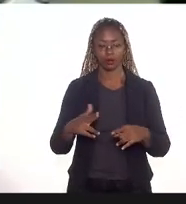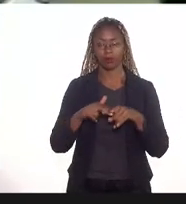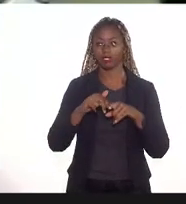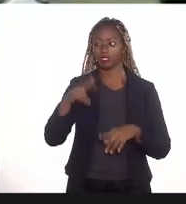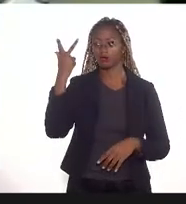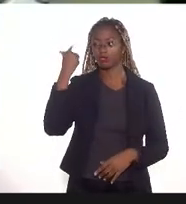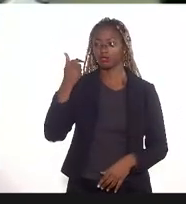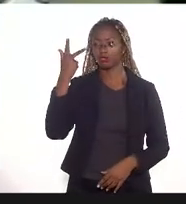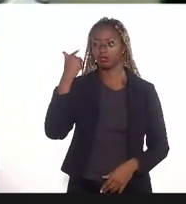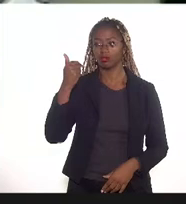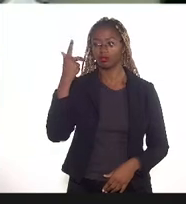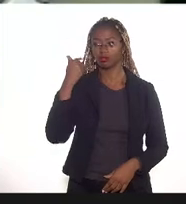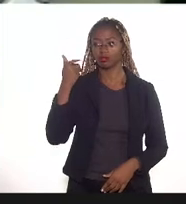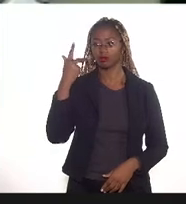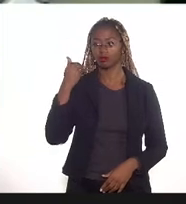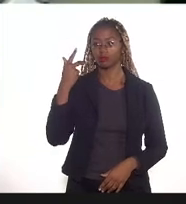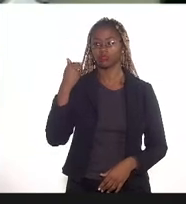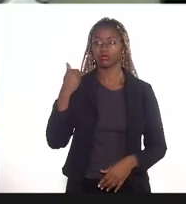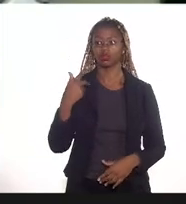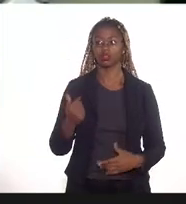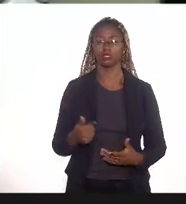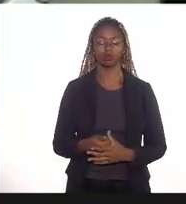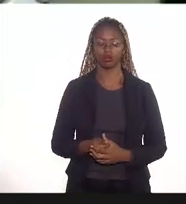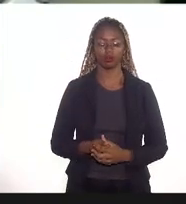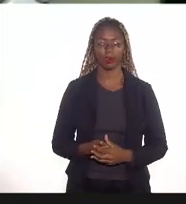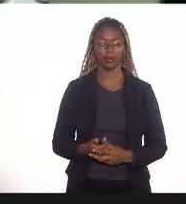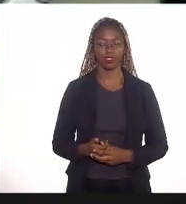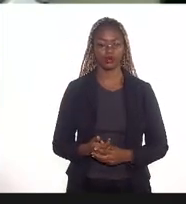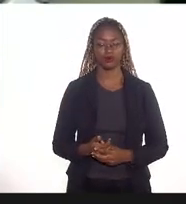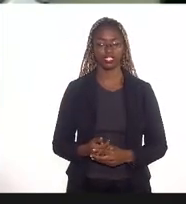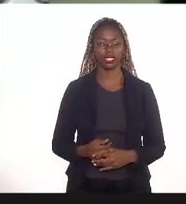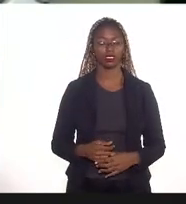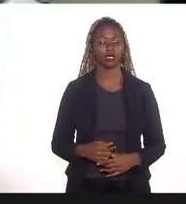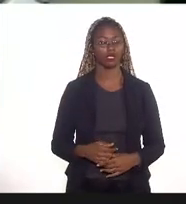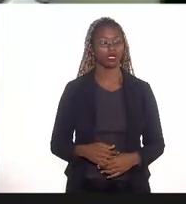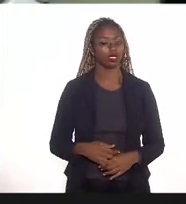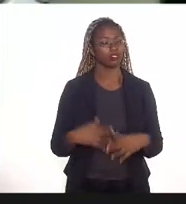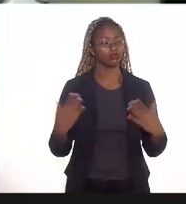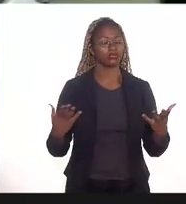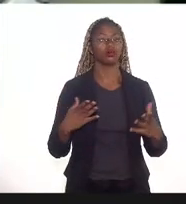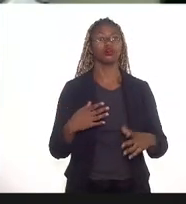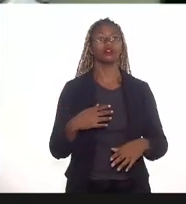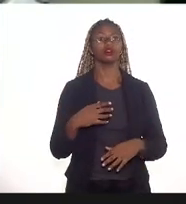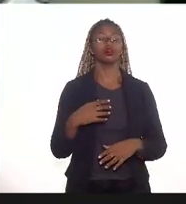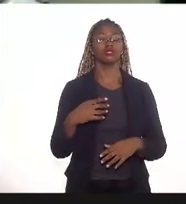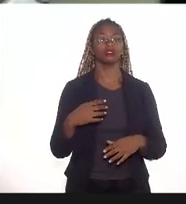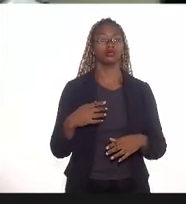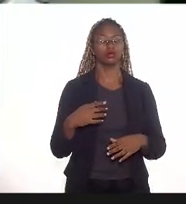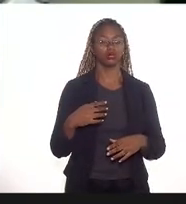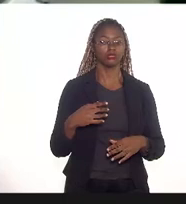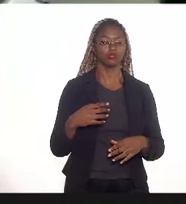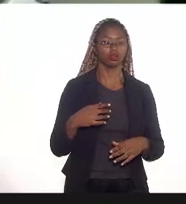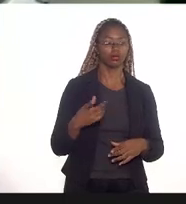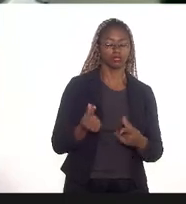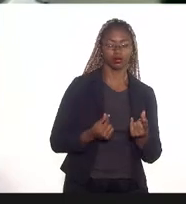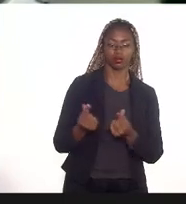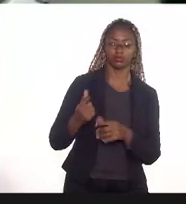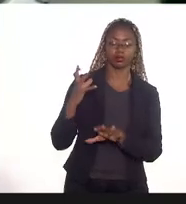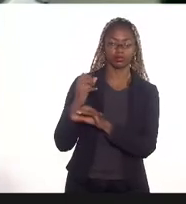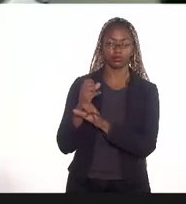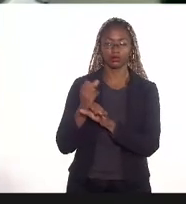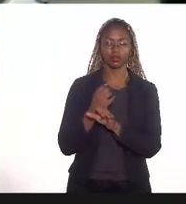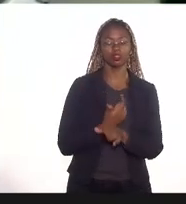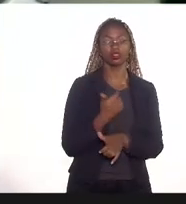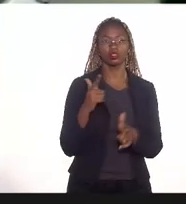normalmente essas informações, como tem informações relevantes com relação ao plano de negócios, contabilidade e outras